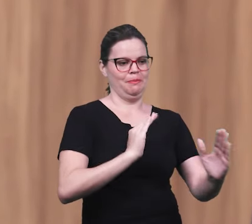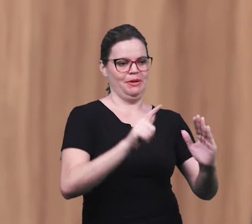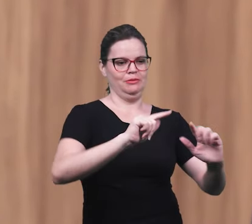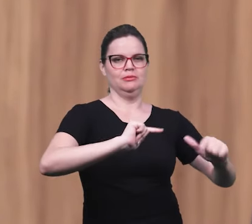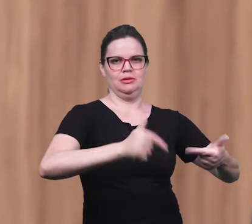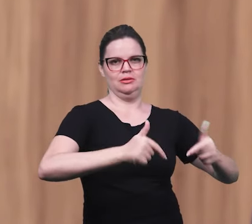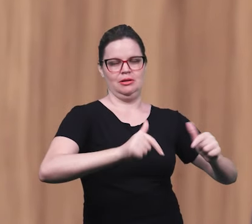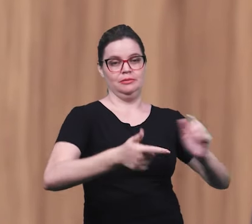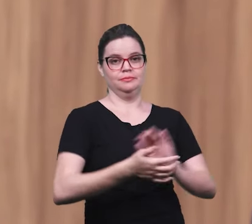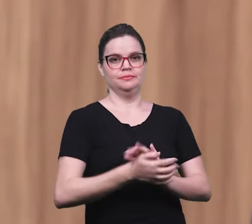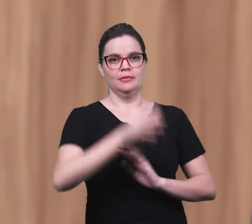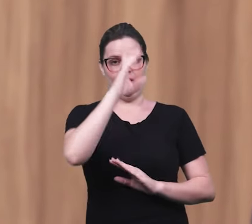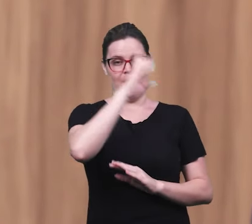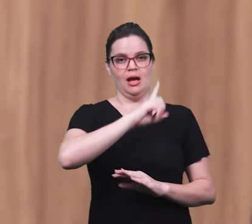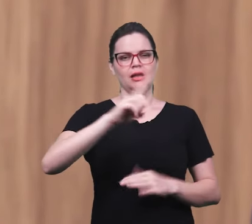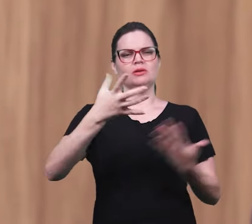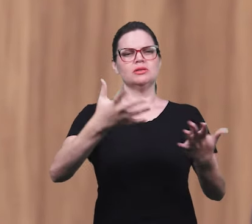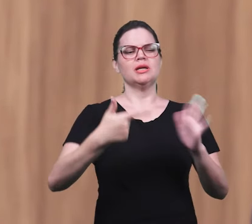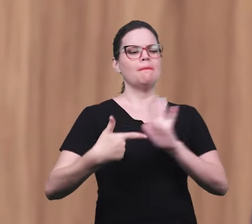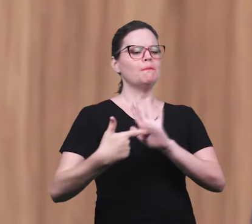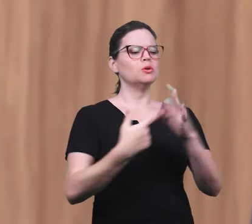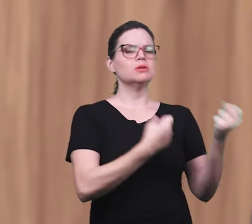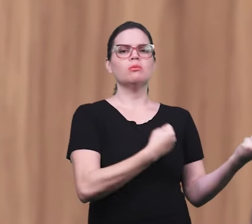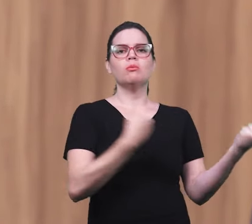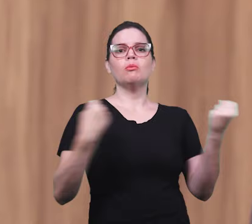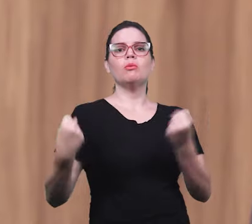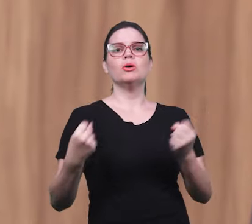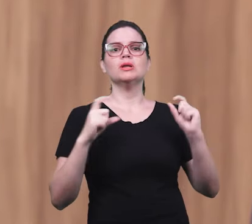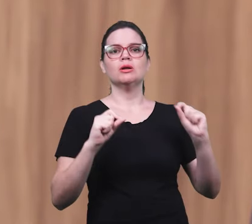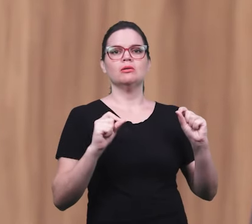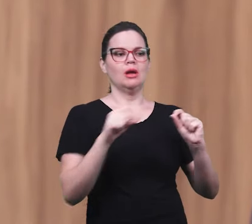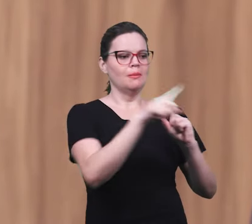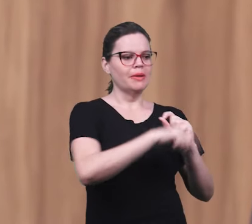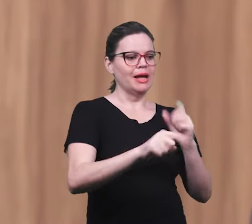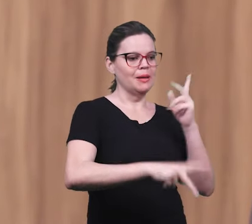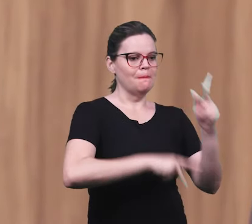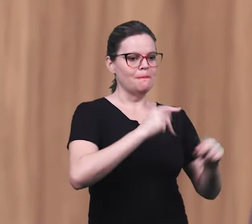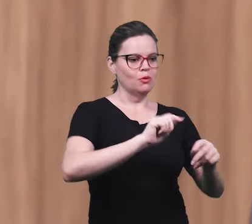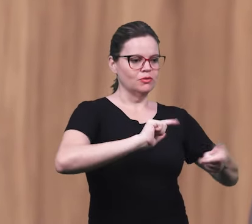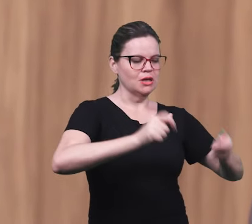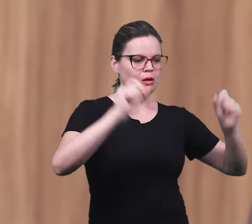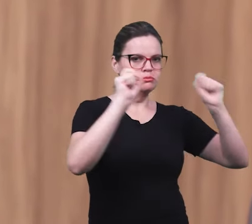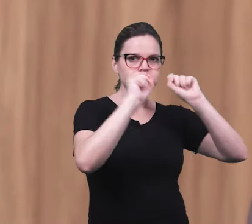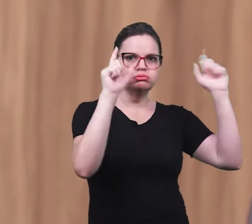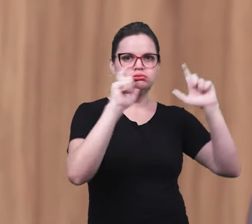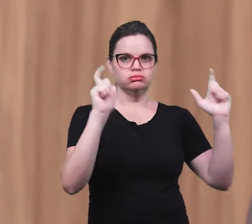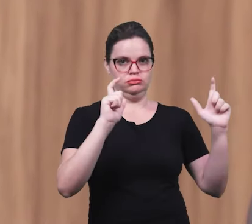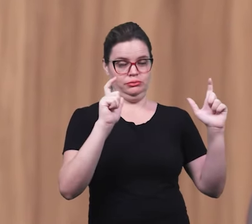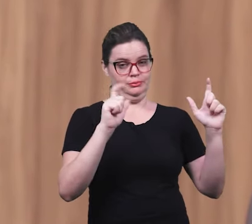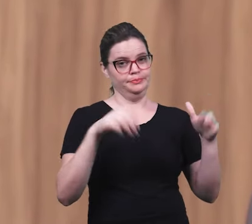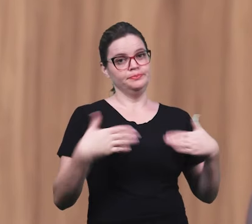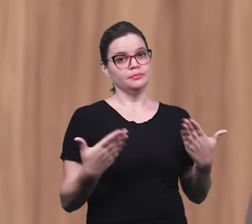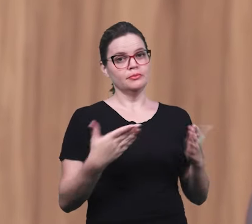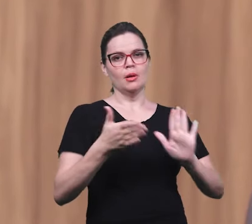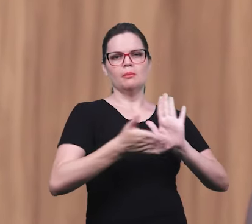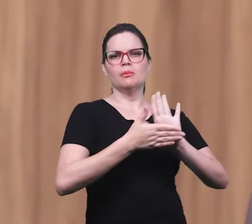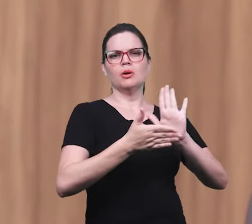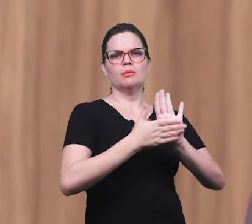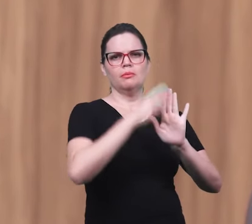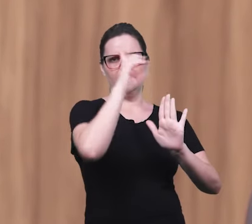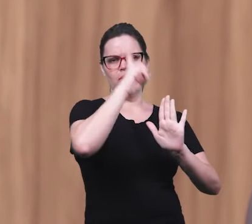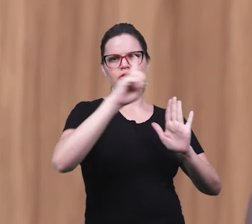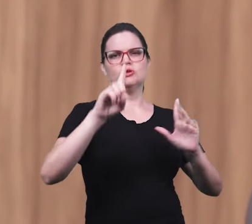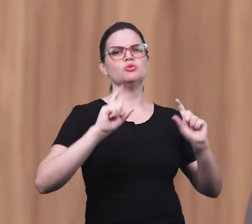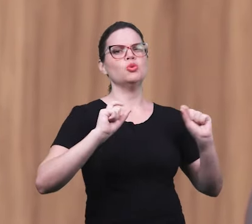ele queria então mostrar o seu poder no sentido de despertar. Então veja bem, o propósito de Deus era despertar